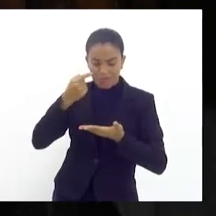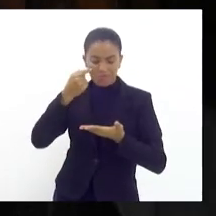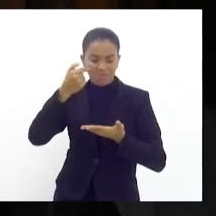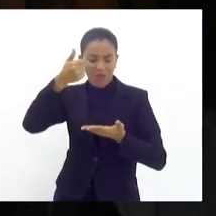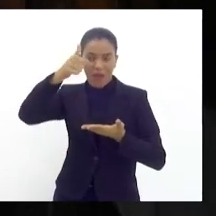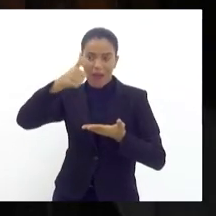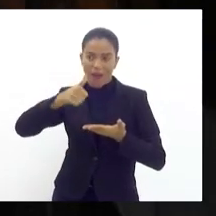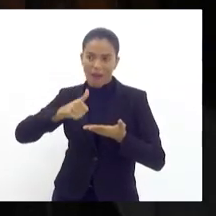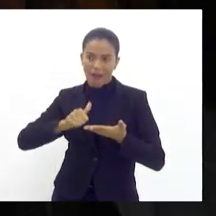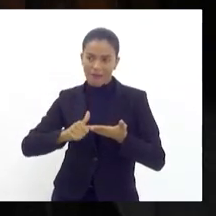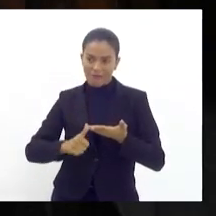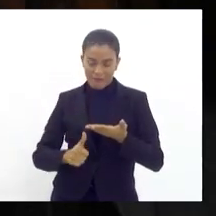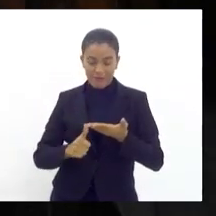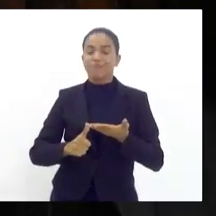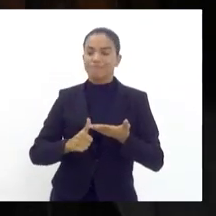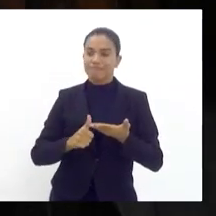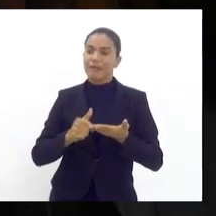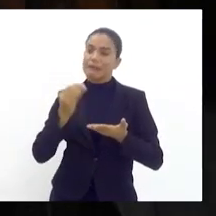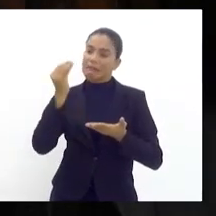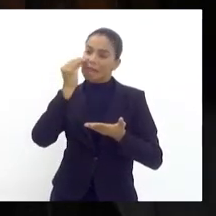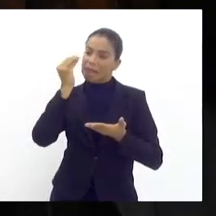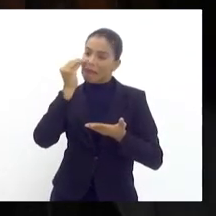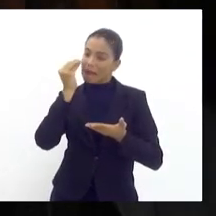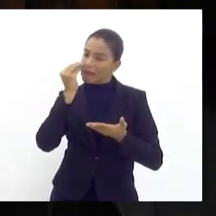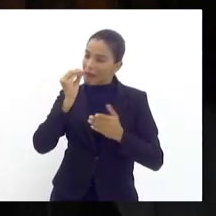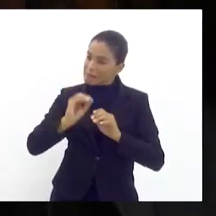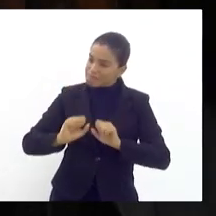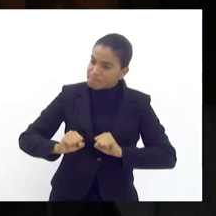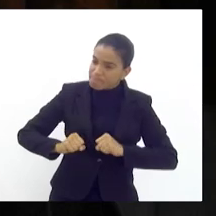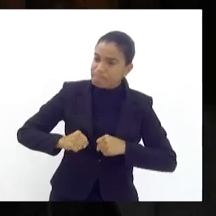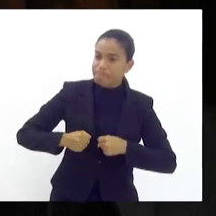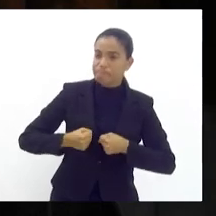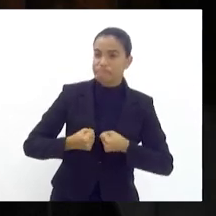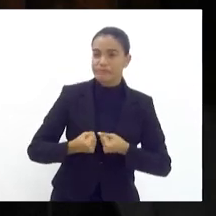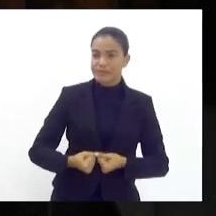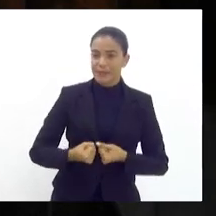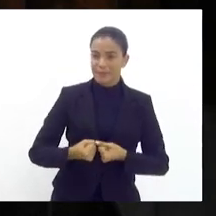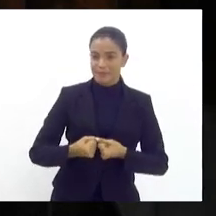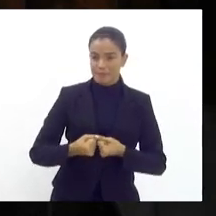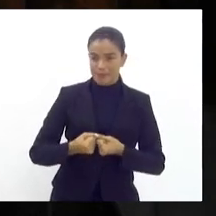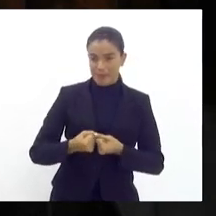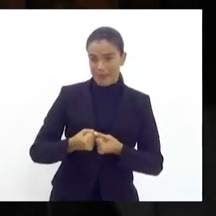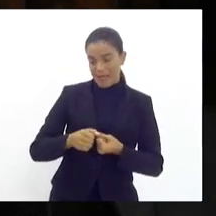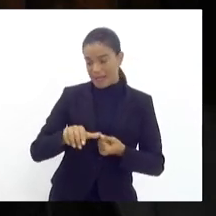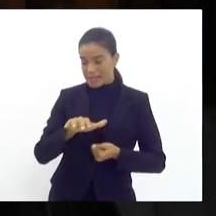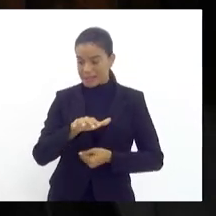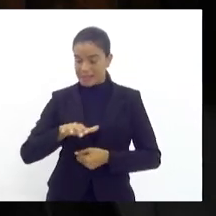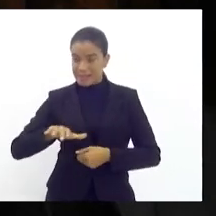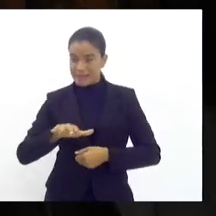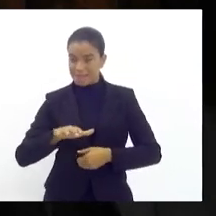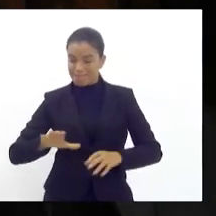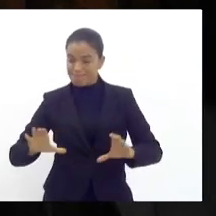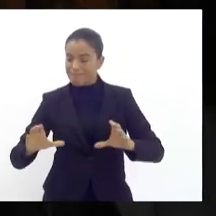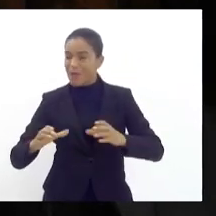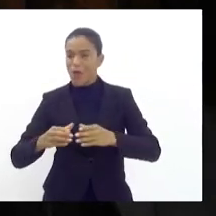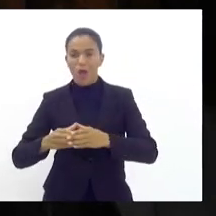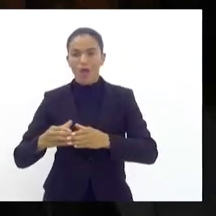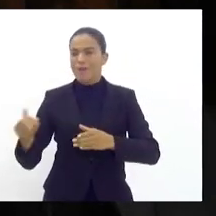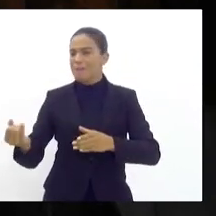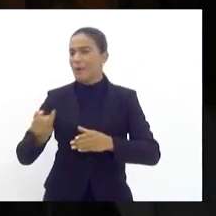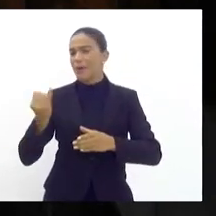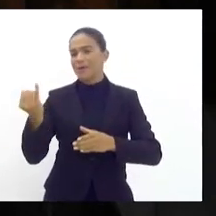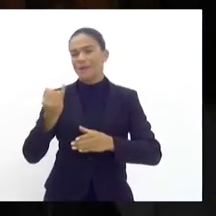e tentando e tentar fazer com que esse segmento tão tão